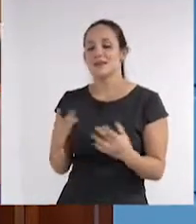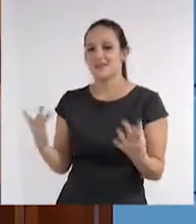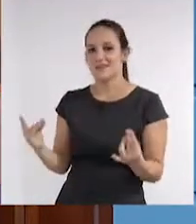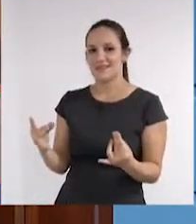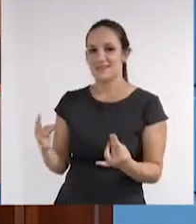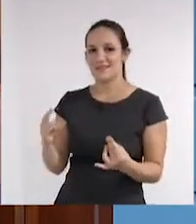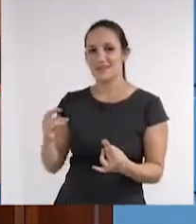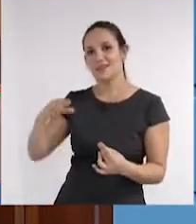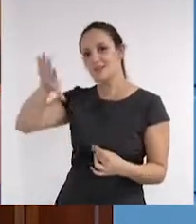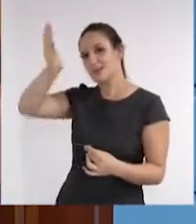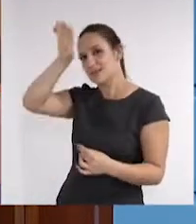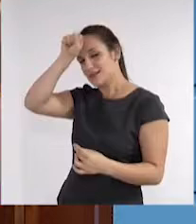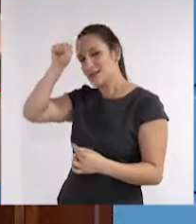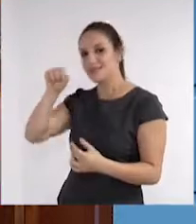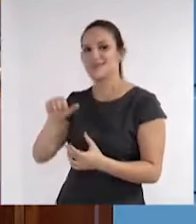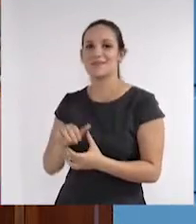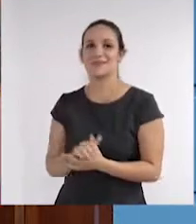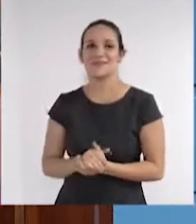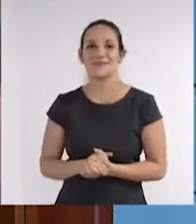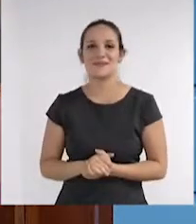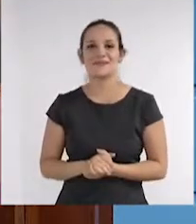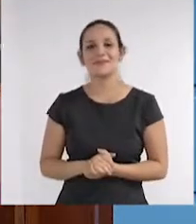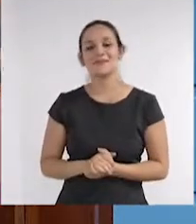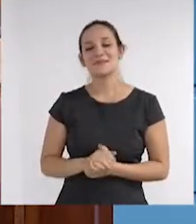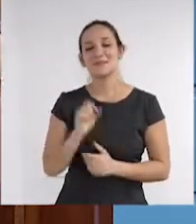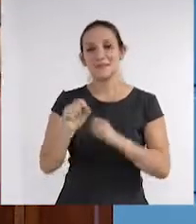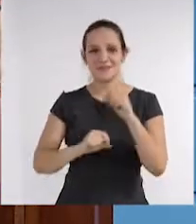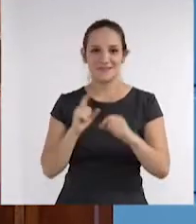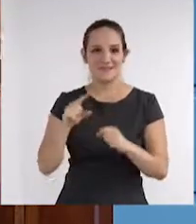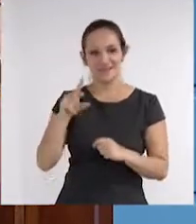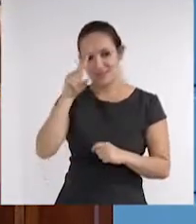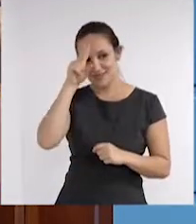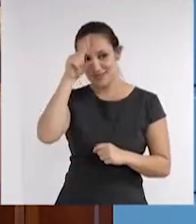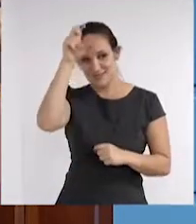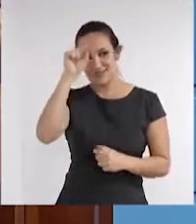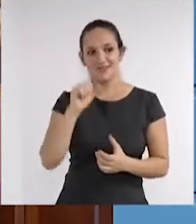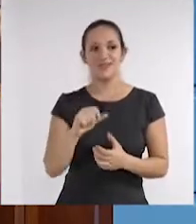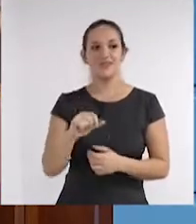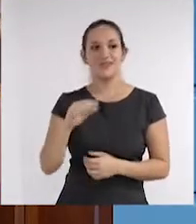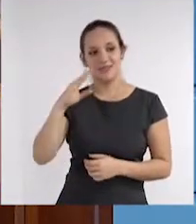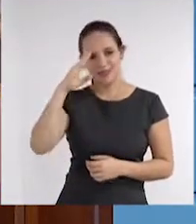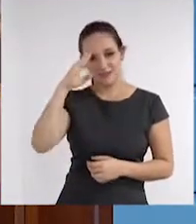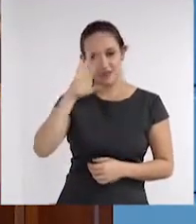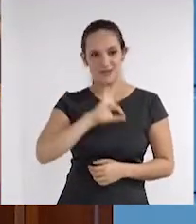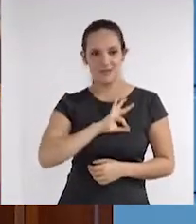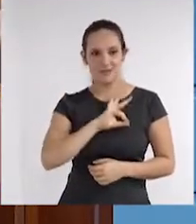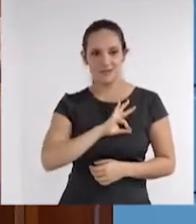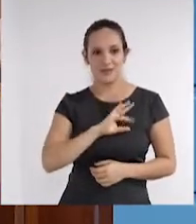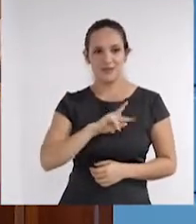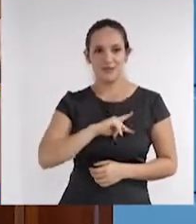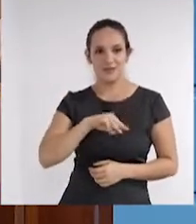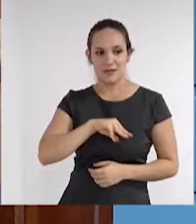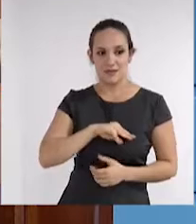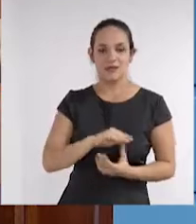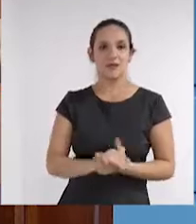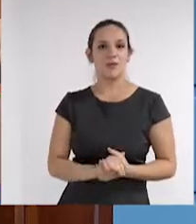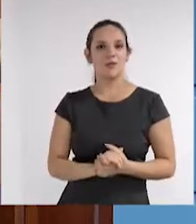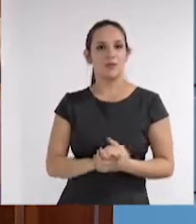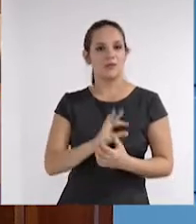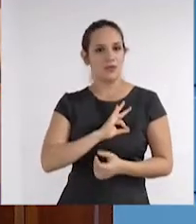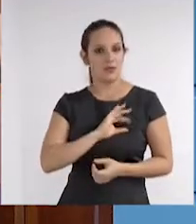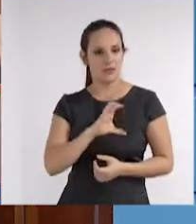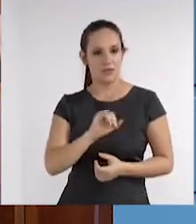empresarial, seja ele das forças policiais, da polícia militar, da polícia